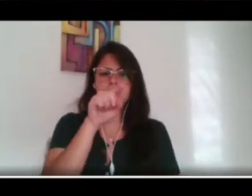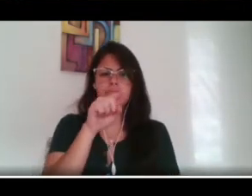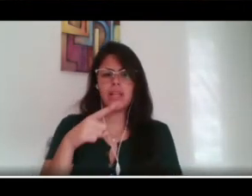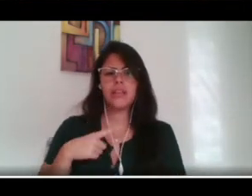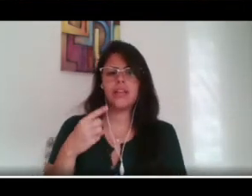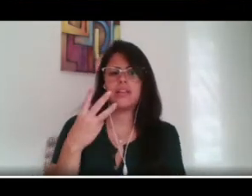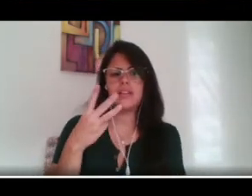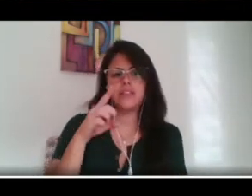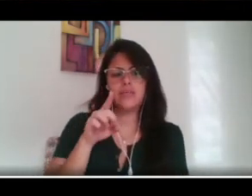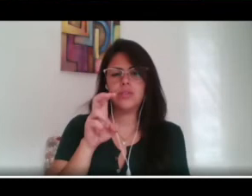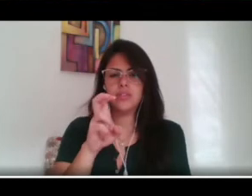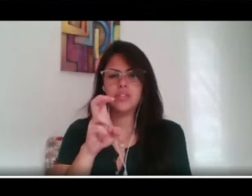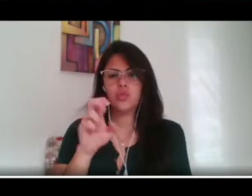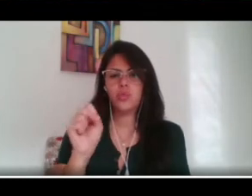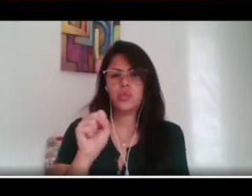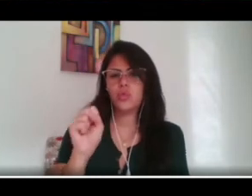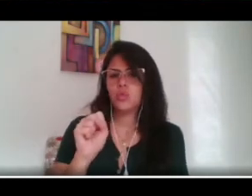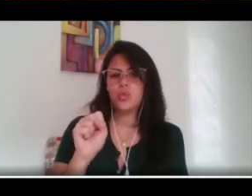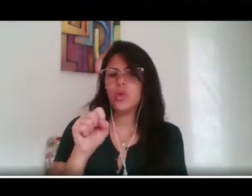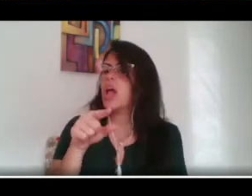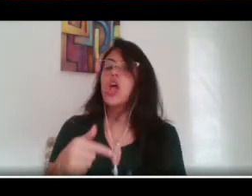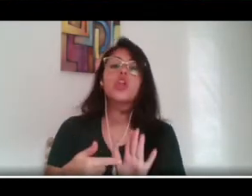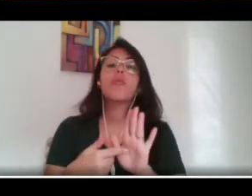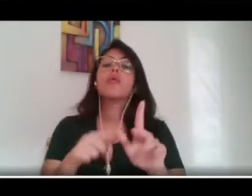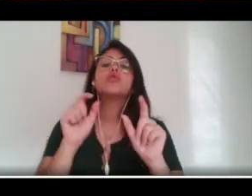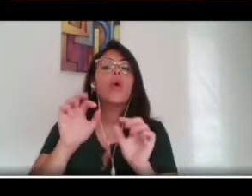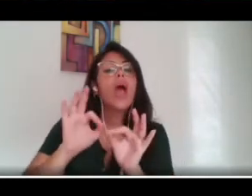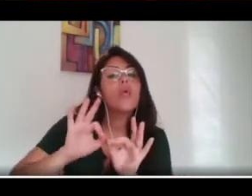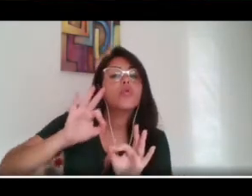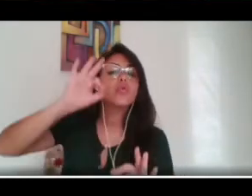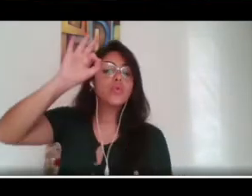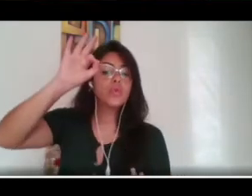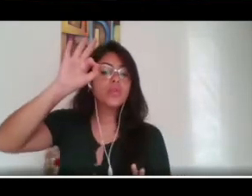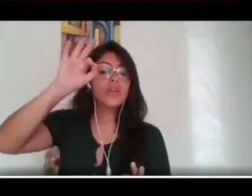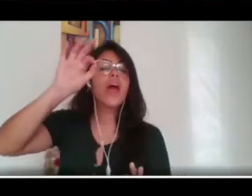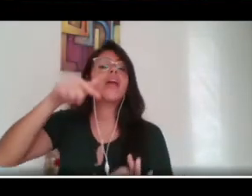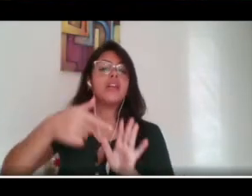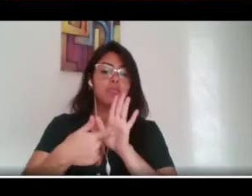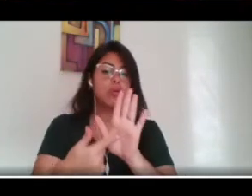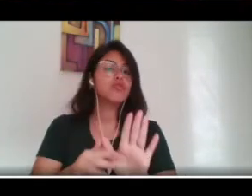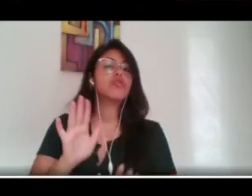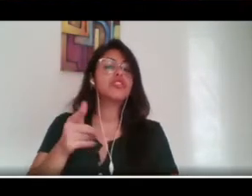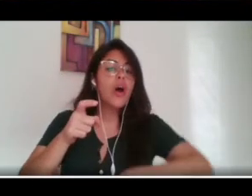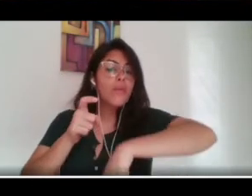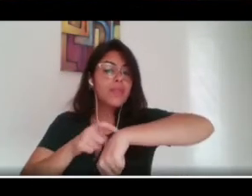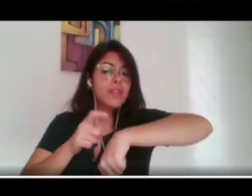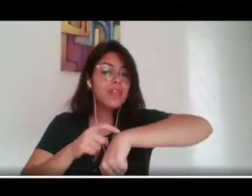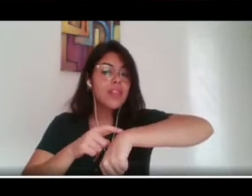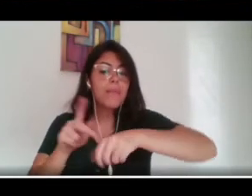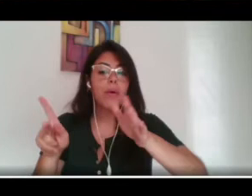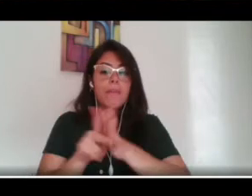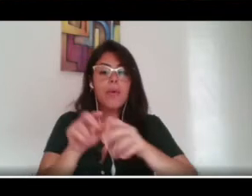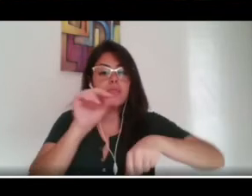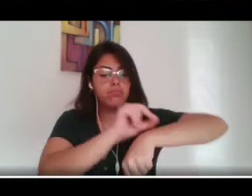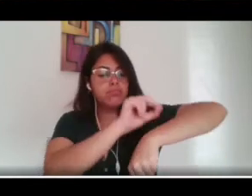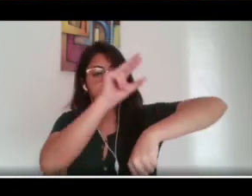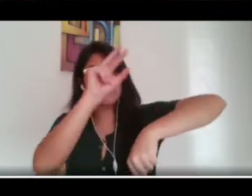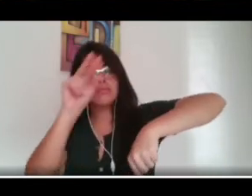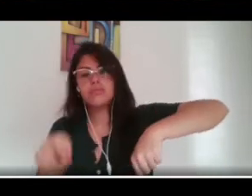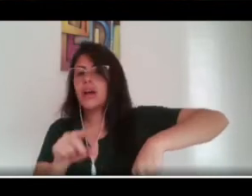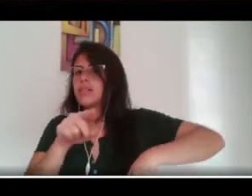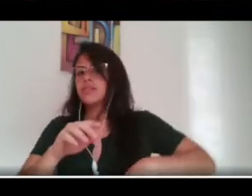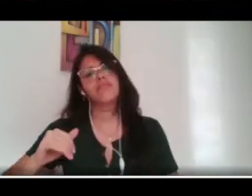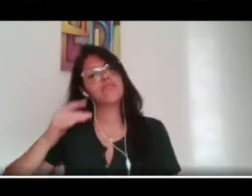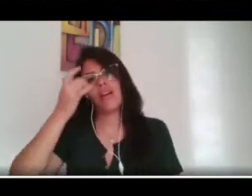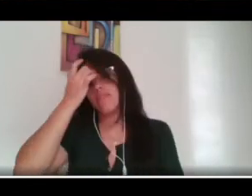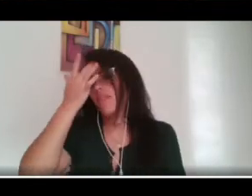y0. Ele deu o tempo de queda direto. Nossa, isso é mais fácil que andar para frente, né? Então, se o tempo, esse tempo aqui,